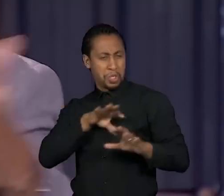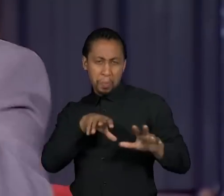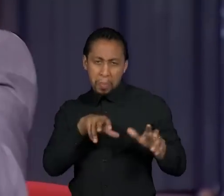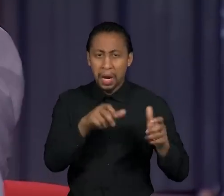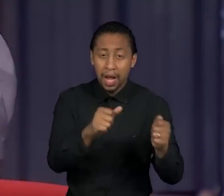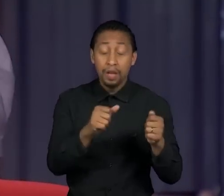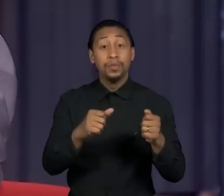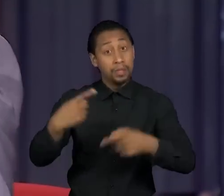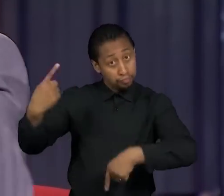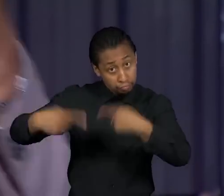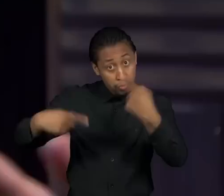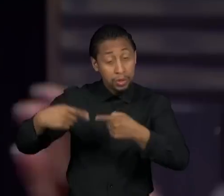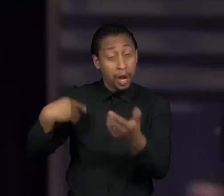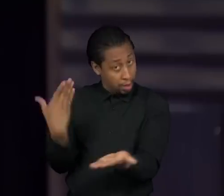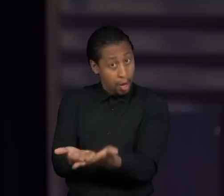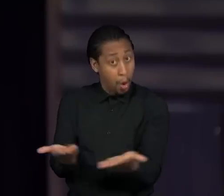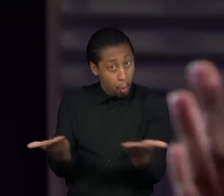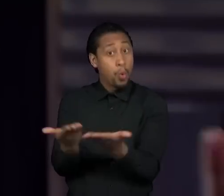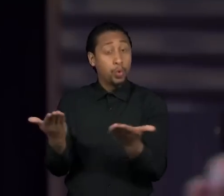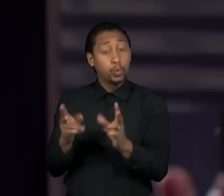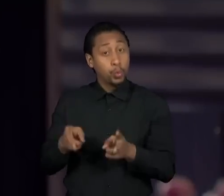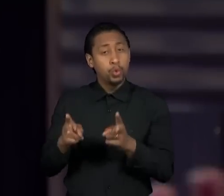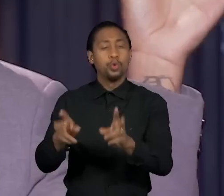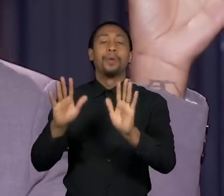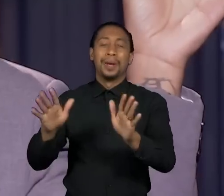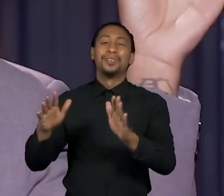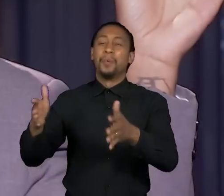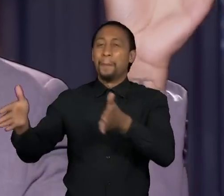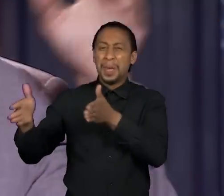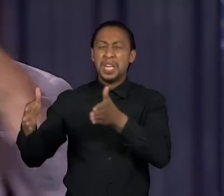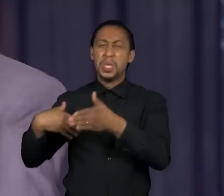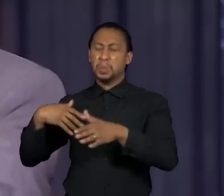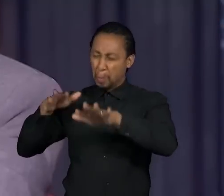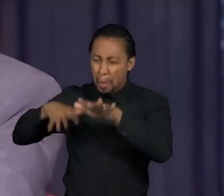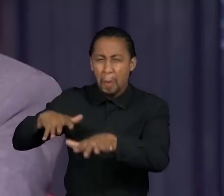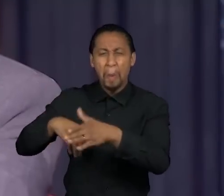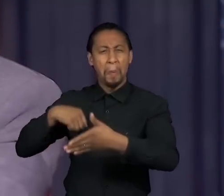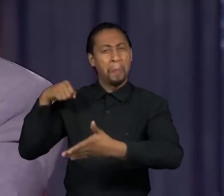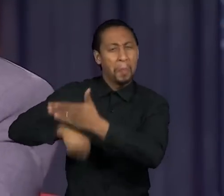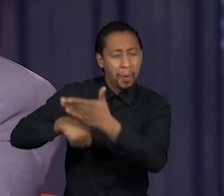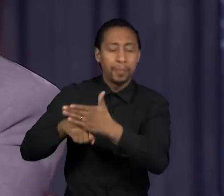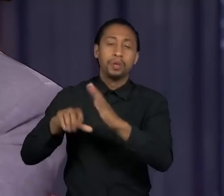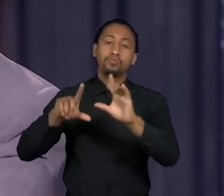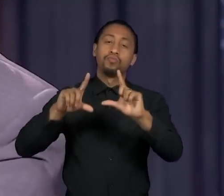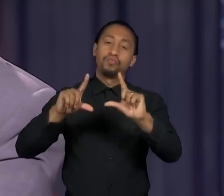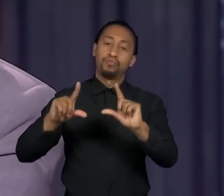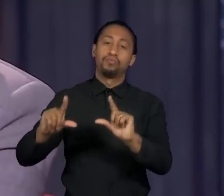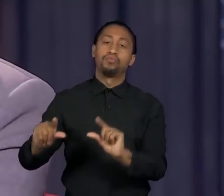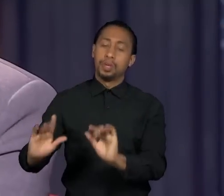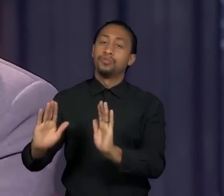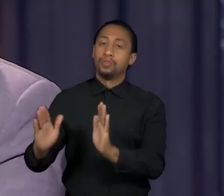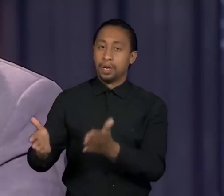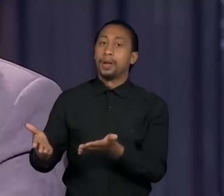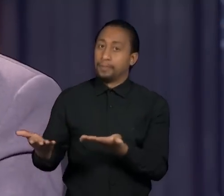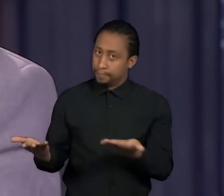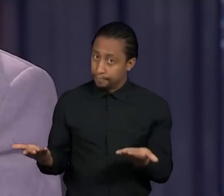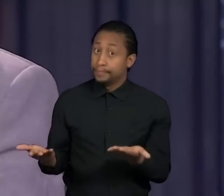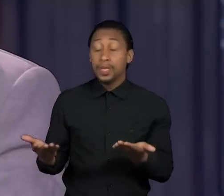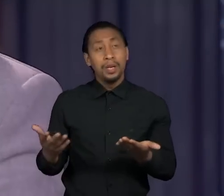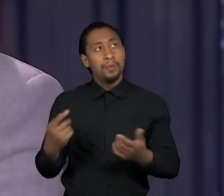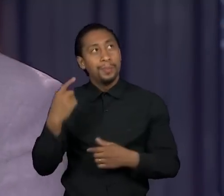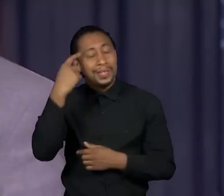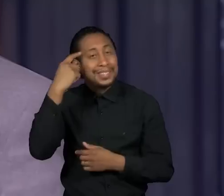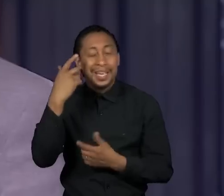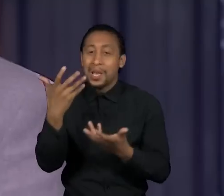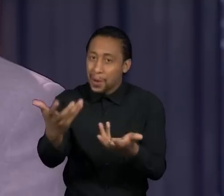que até hoje se fala, Sim. mas que já passou-se o tempo de algumas discussões mais abrasivas, eu falei, caramba, é